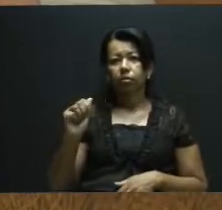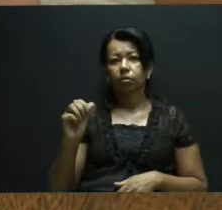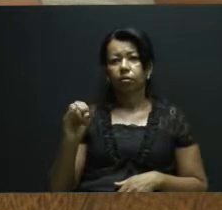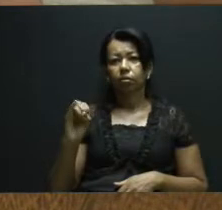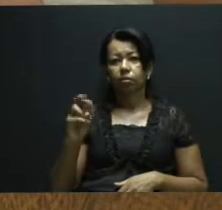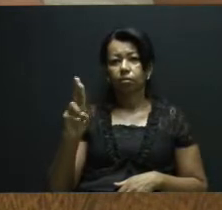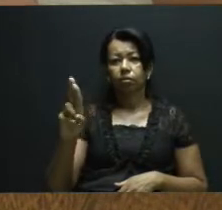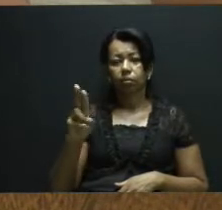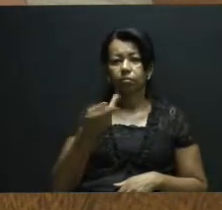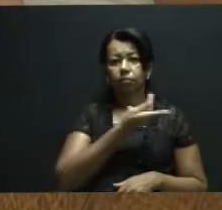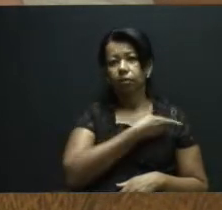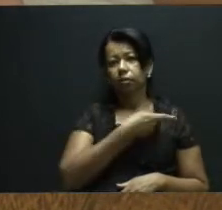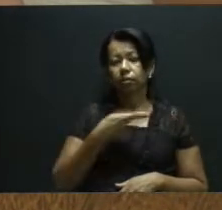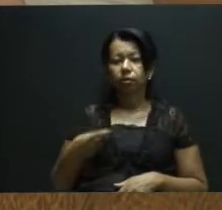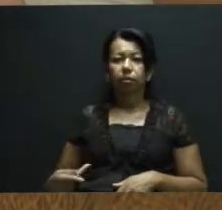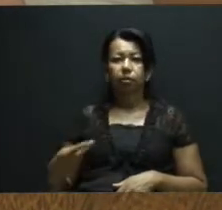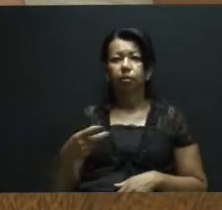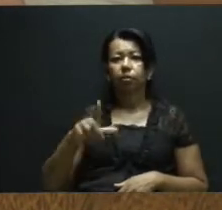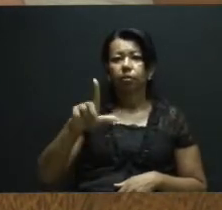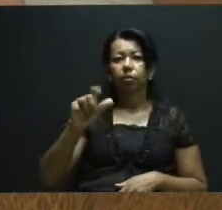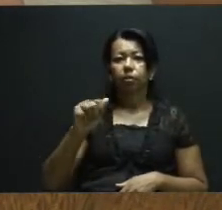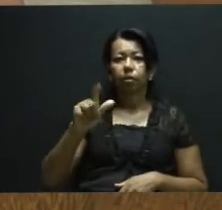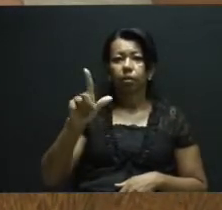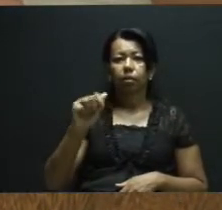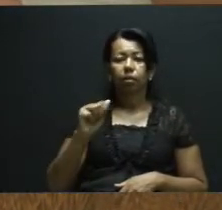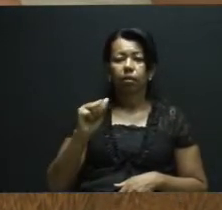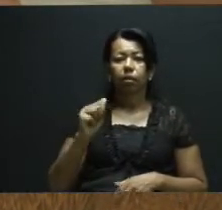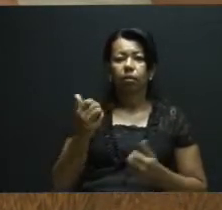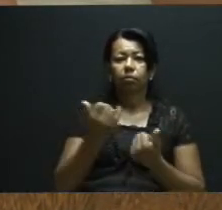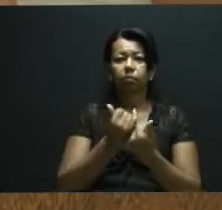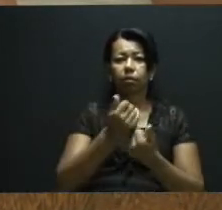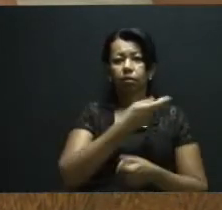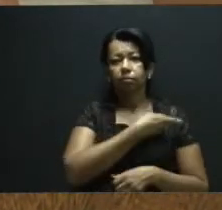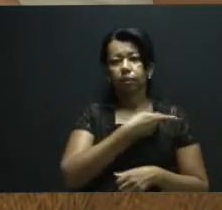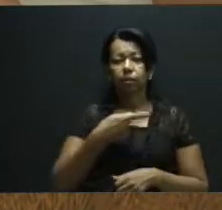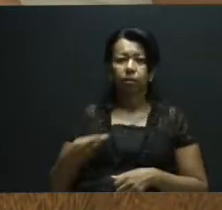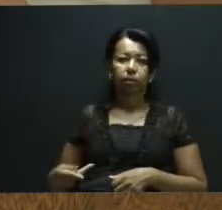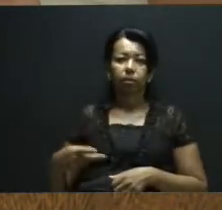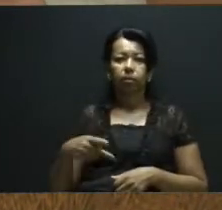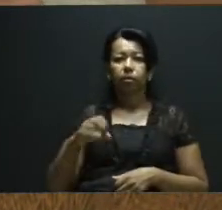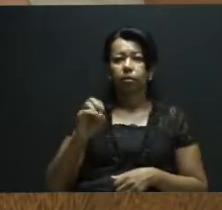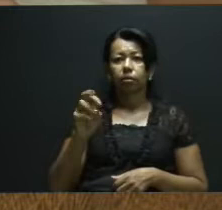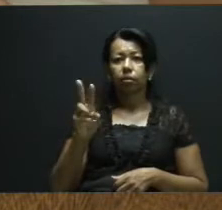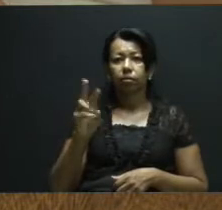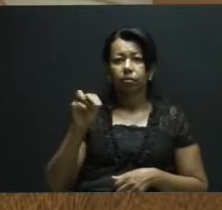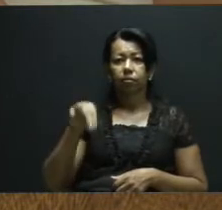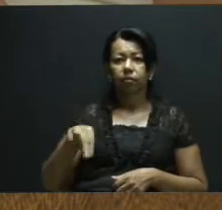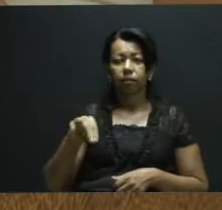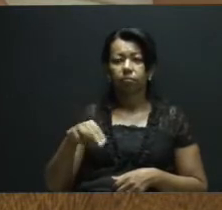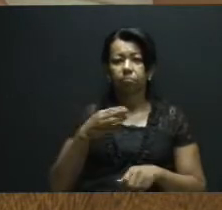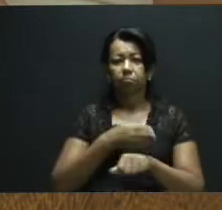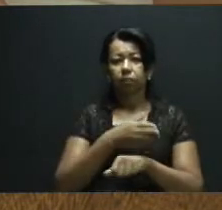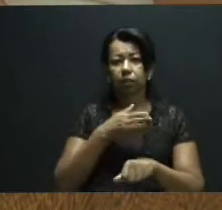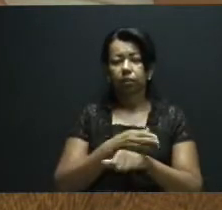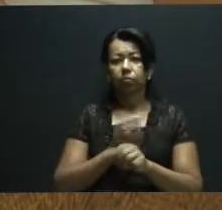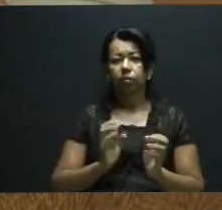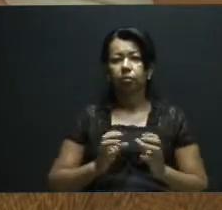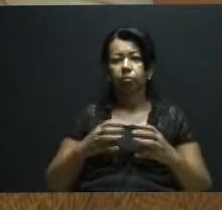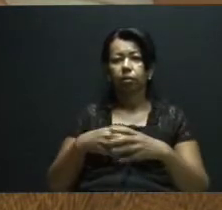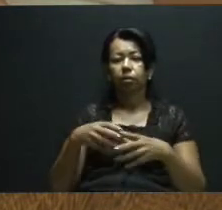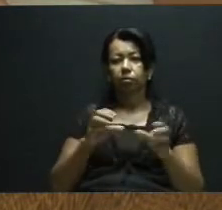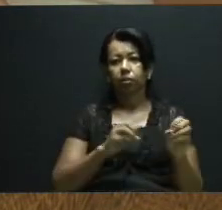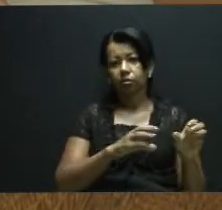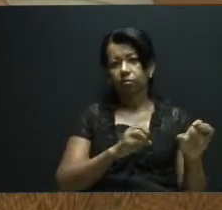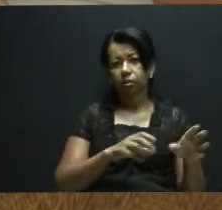lucas presidente laelson batista santos vice-presidente e vanda silva membro comissão de educação cultura